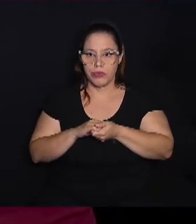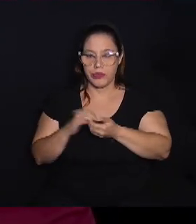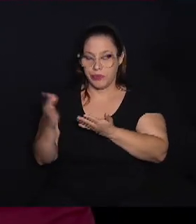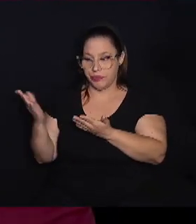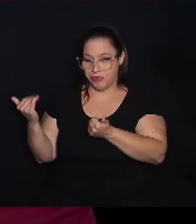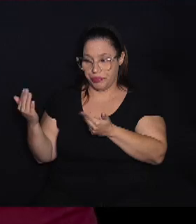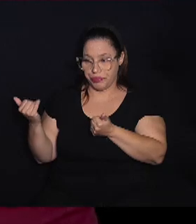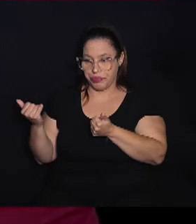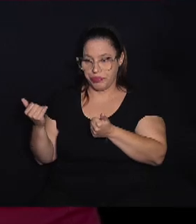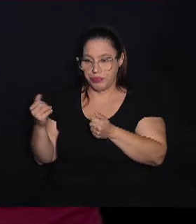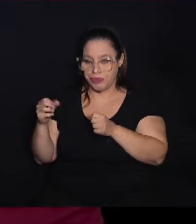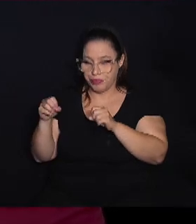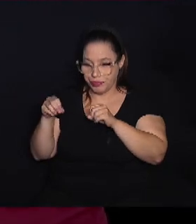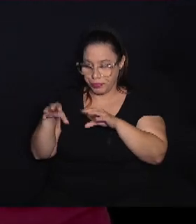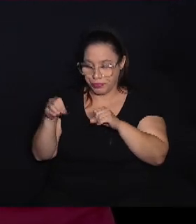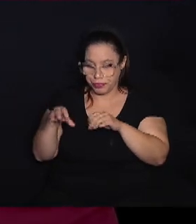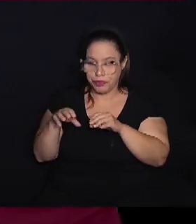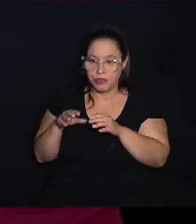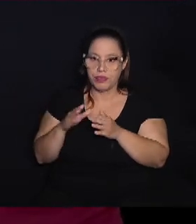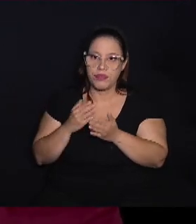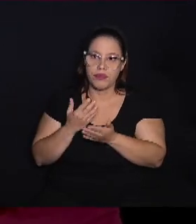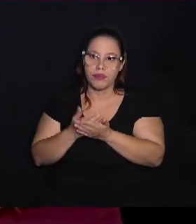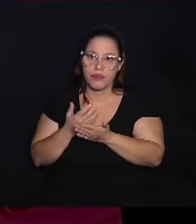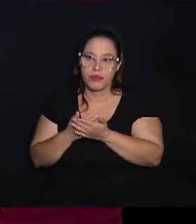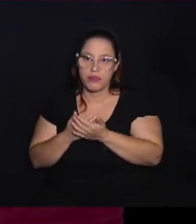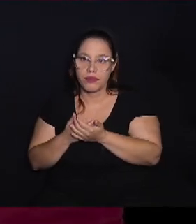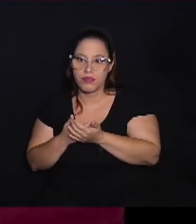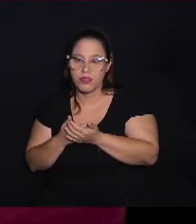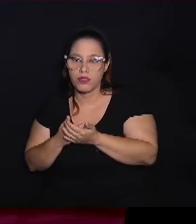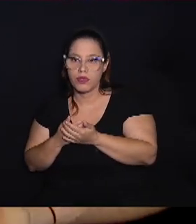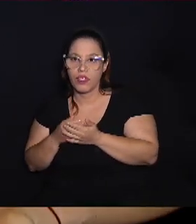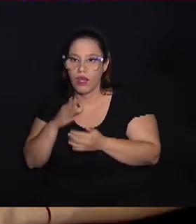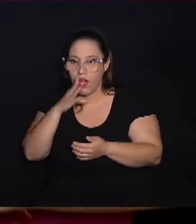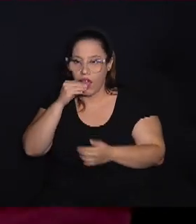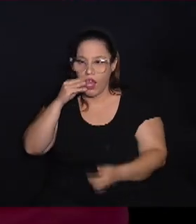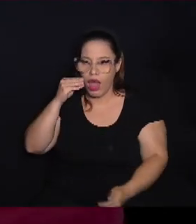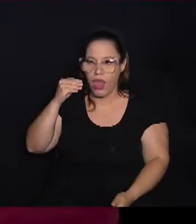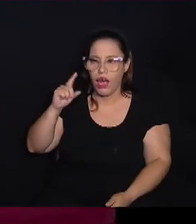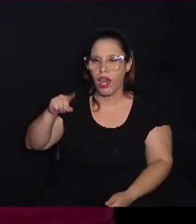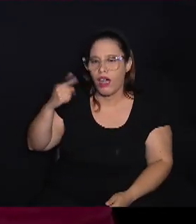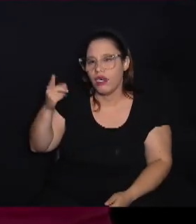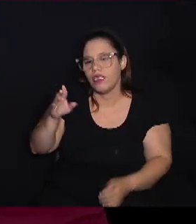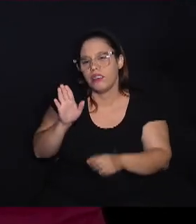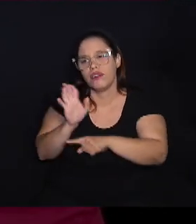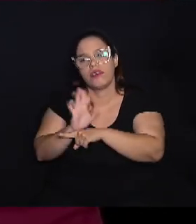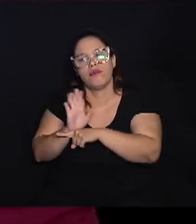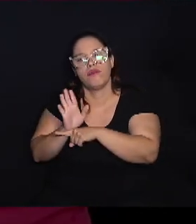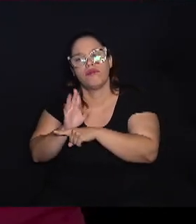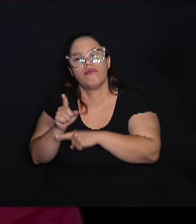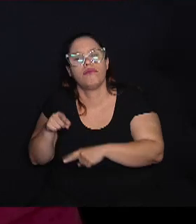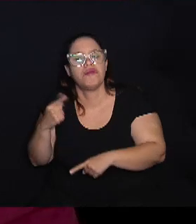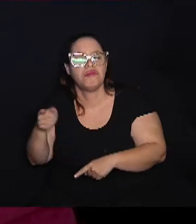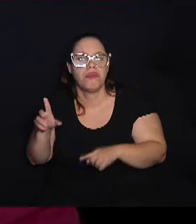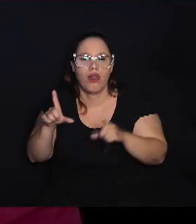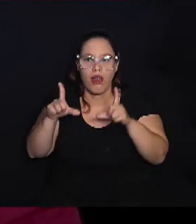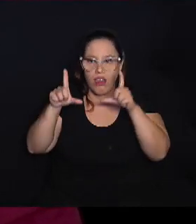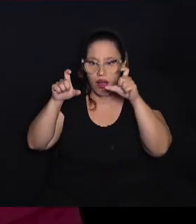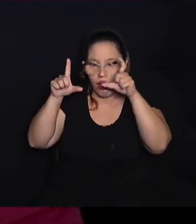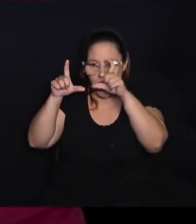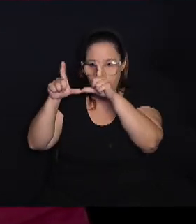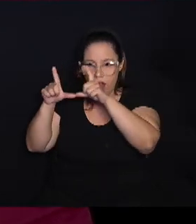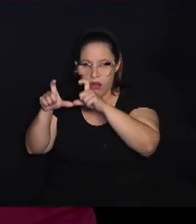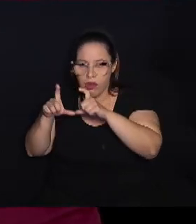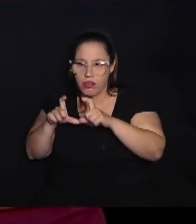né, a gente dava muito aula para adolescente, aí eles começaram a pedir, além do cinema, aula de fotografia, aula de teatro, então a gente